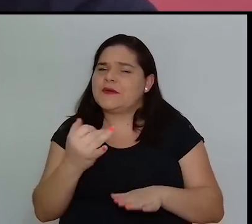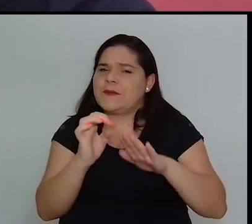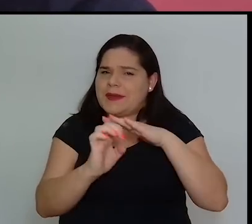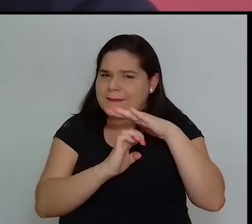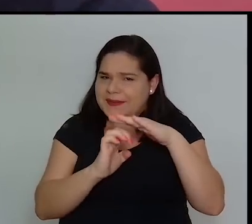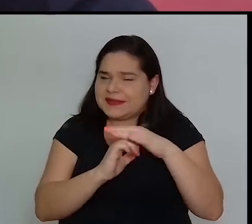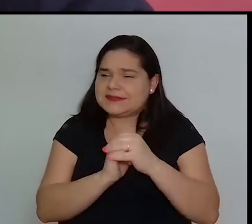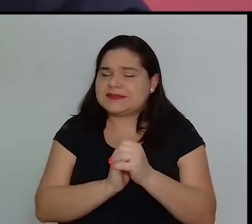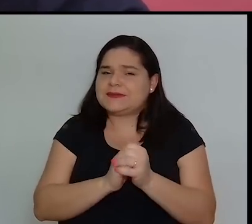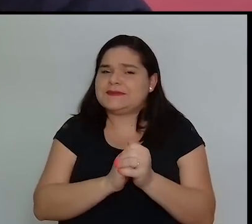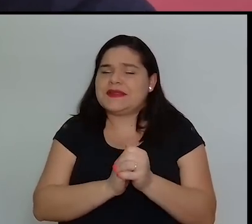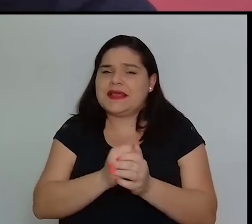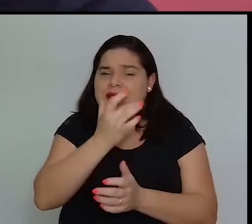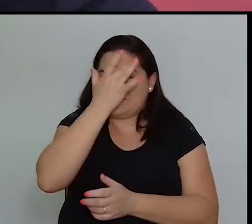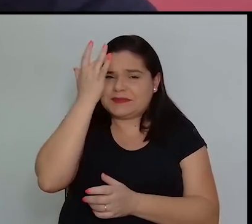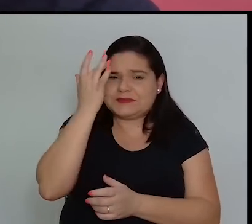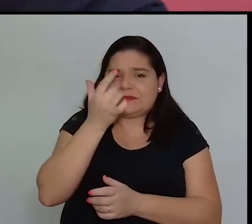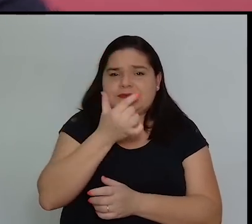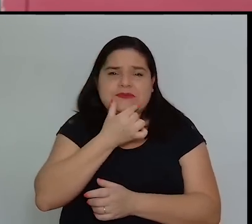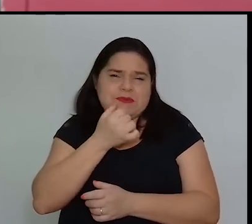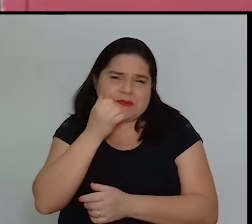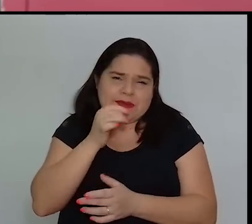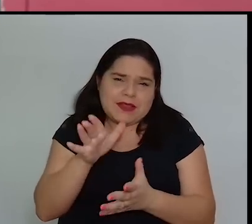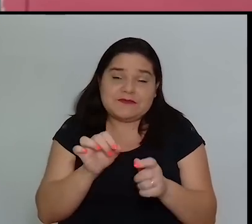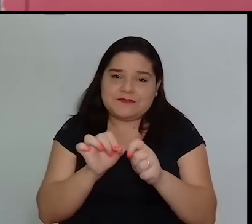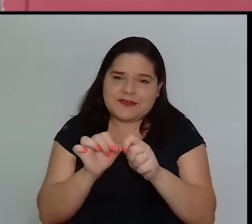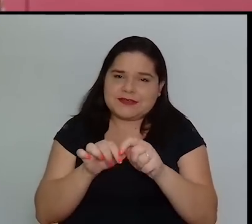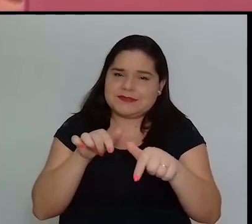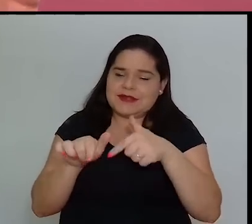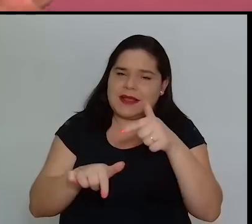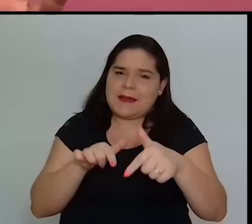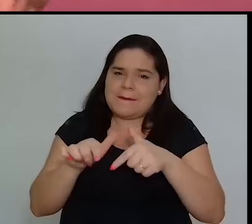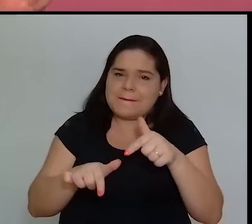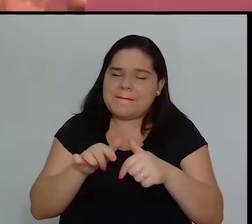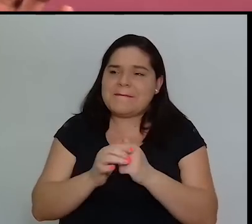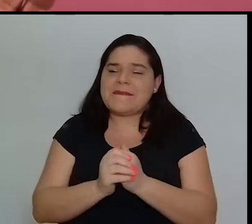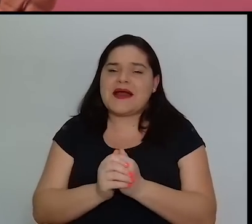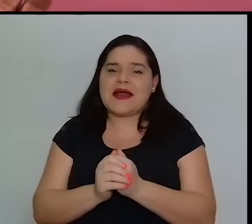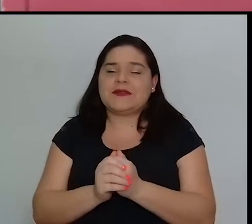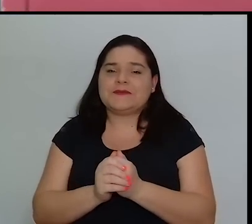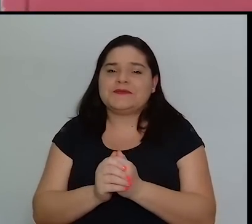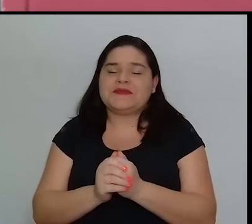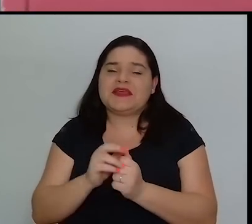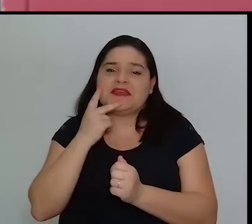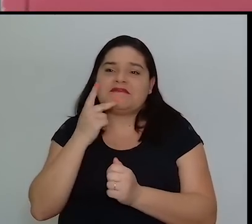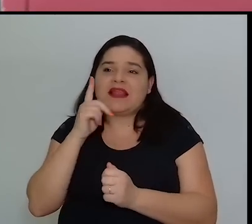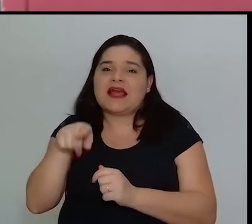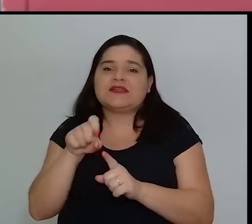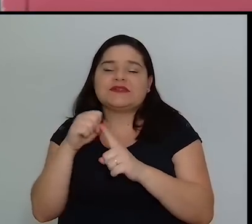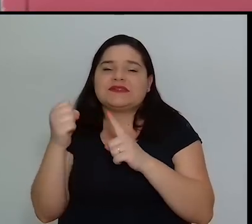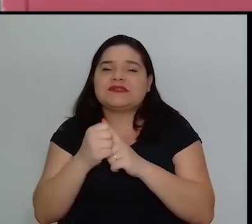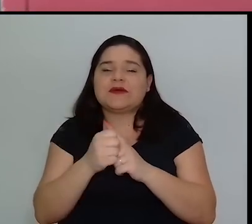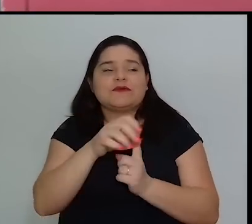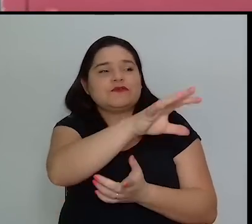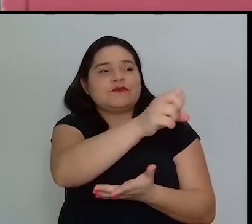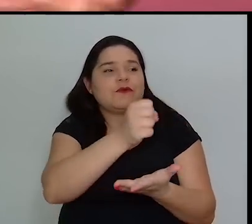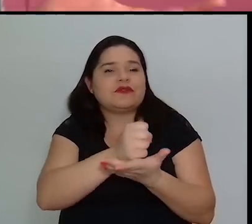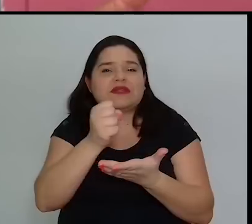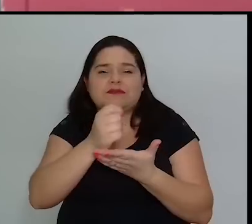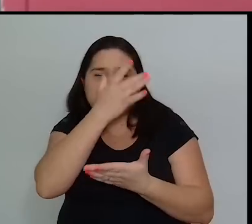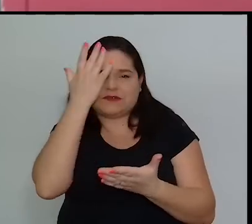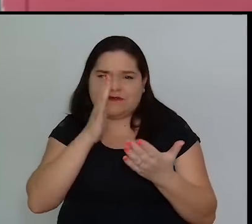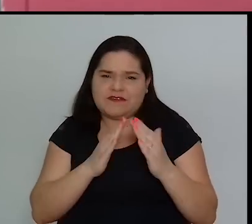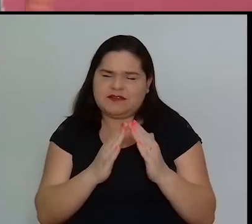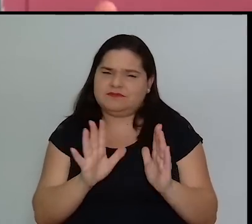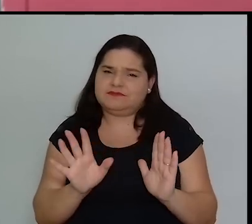o cara ou a cara faz um trabalho e o meu negócio social porque eu tô empregando pessoas da favela Não Se